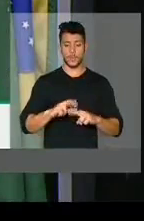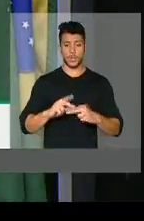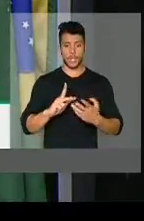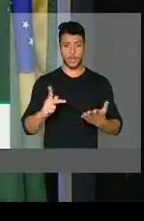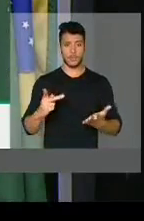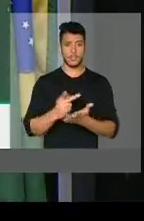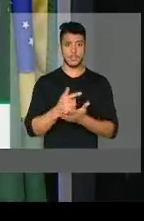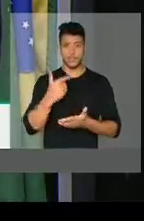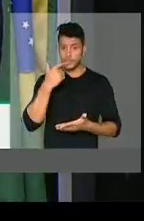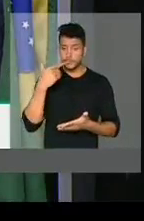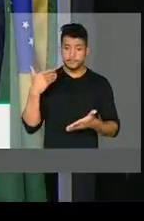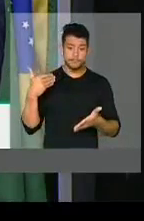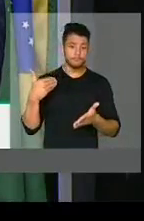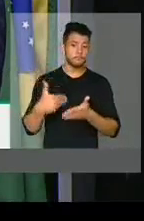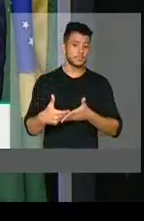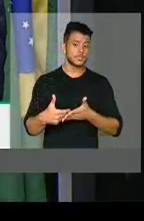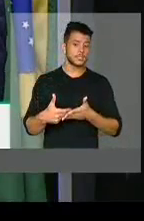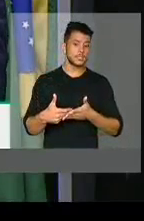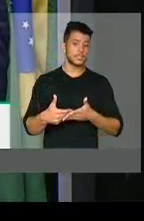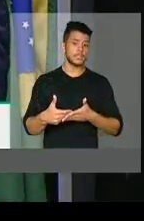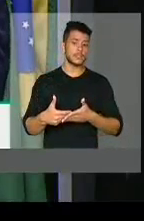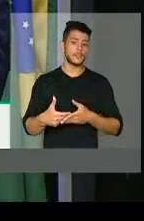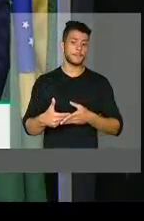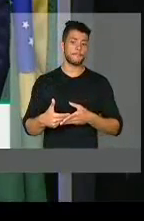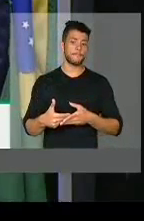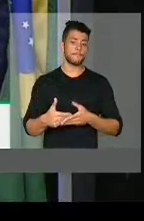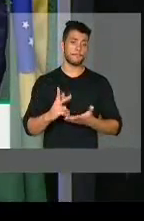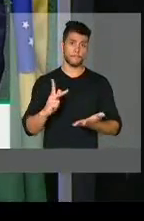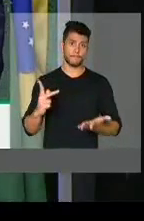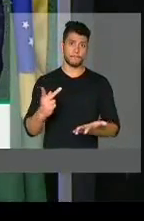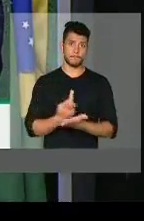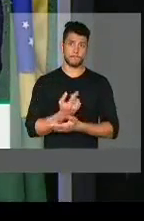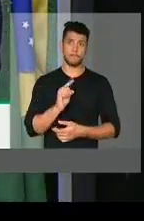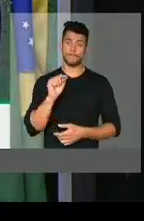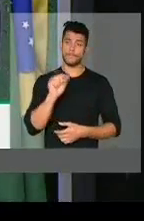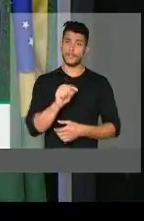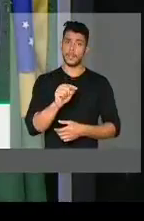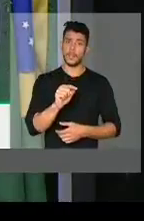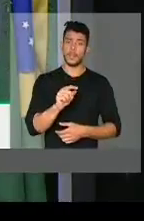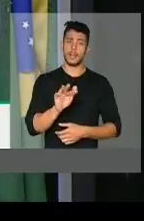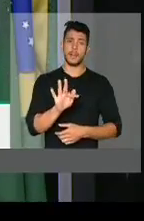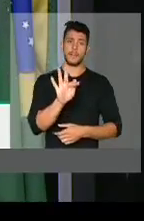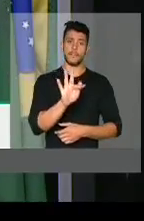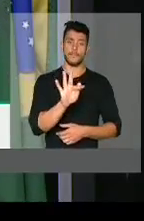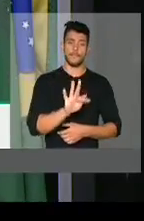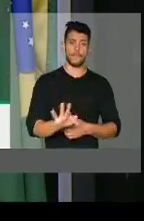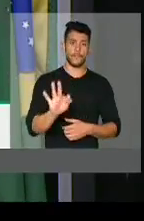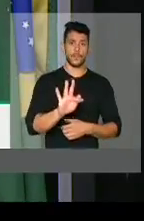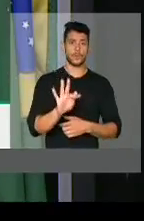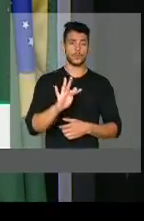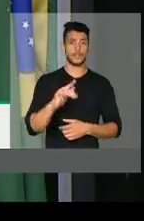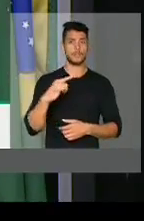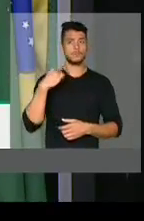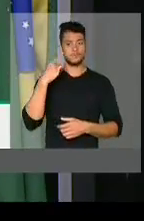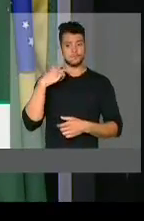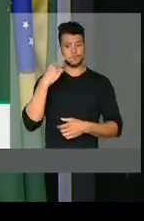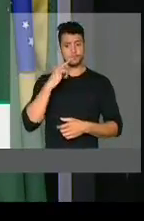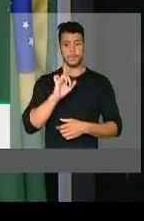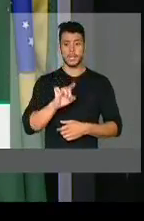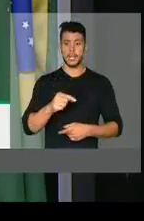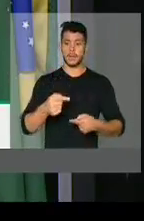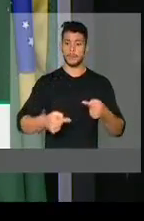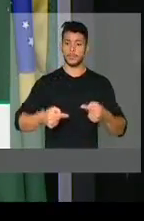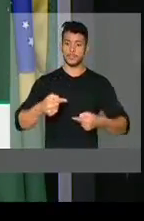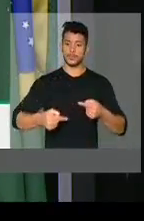recente que se deu lá na Faculdade de Direito do Largo de São Francisco. Foi um debate denominado